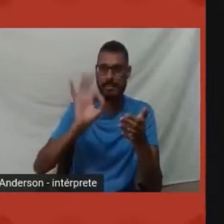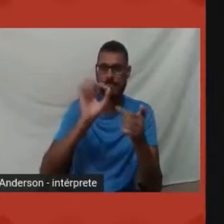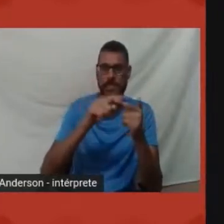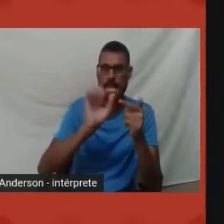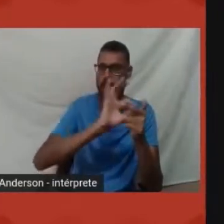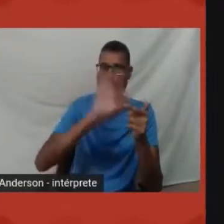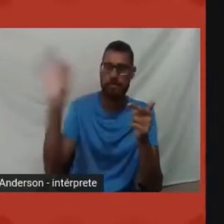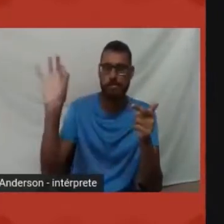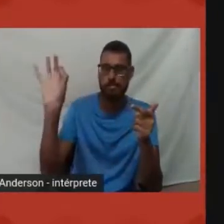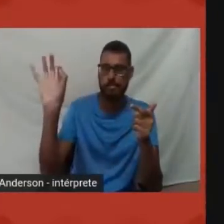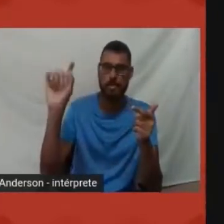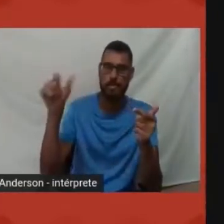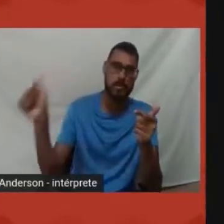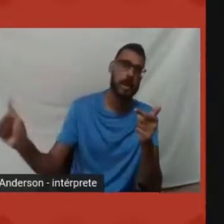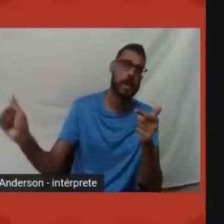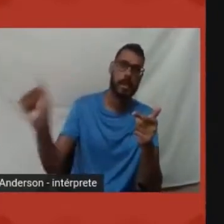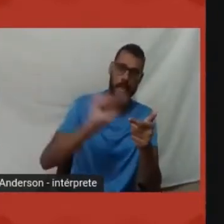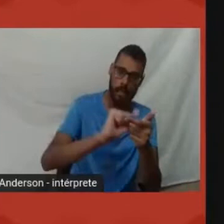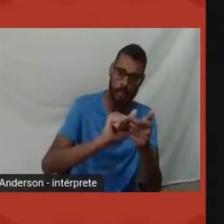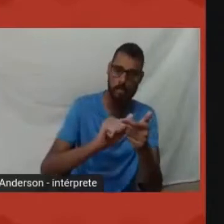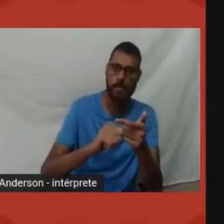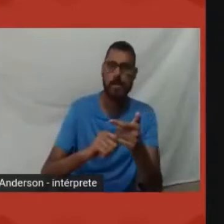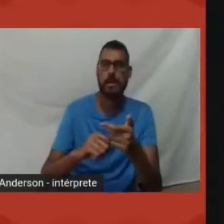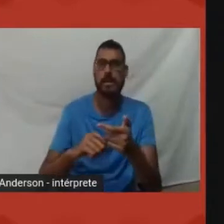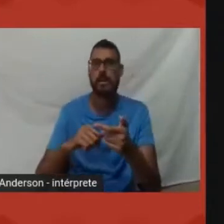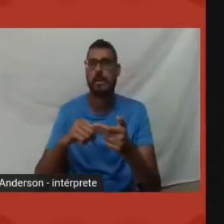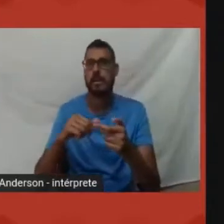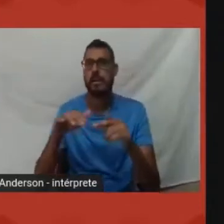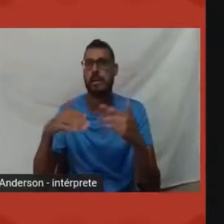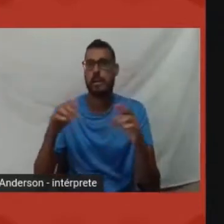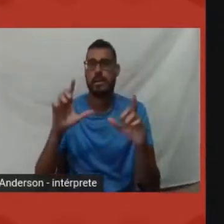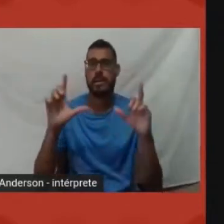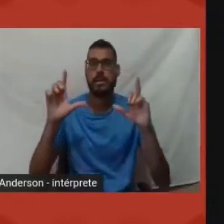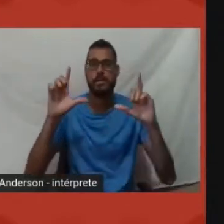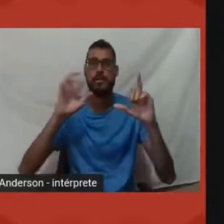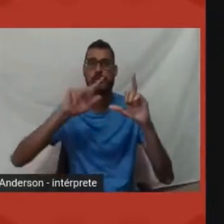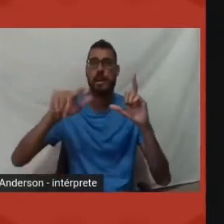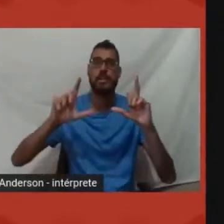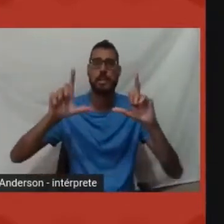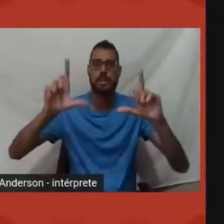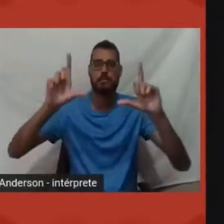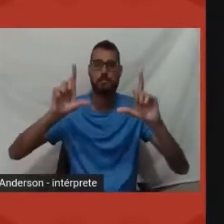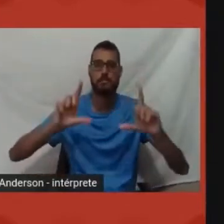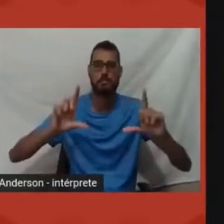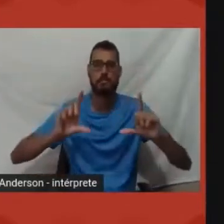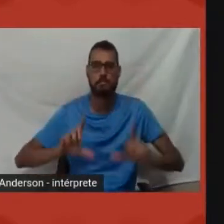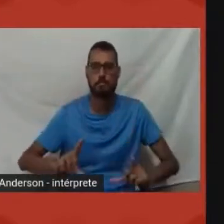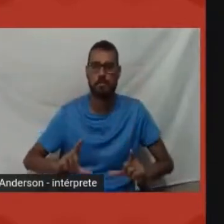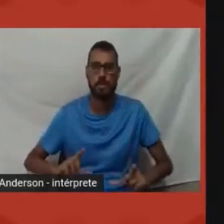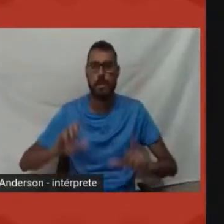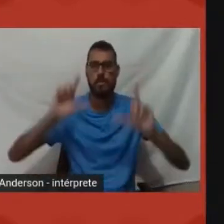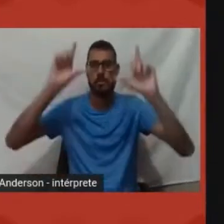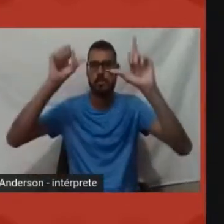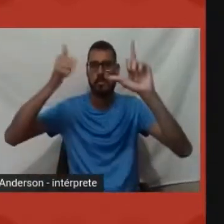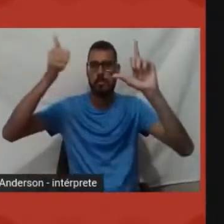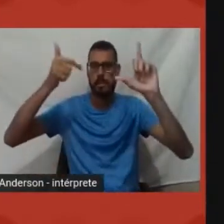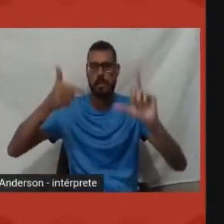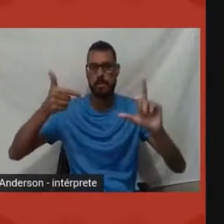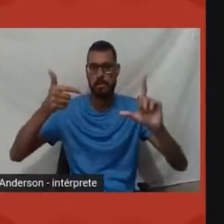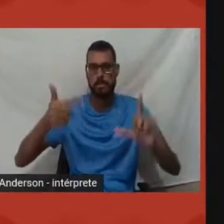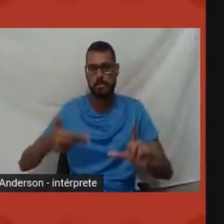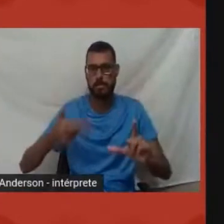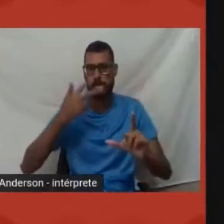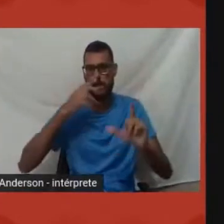tem várias telas, então as duas ou três primeiras telas, se vocês olharem lá na parte superior, tem